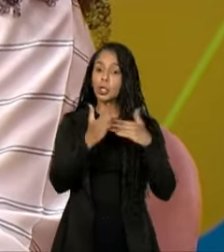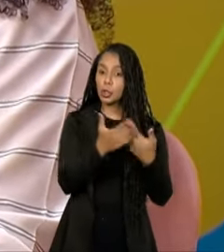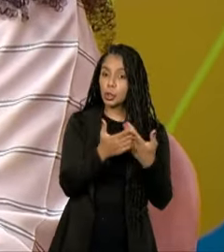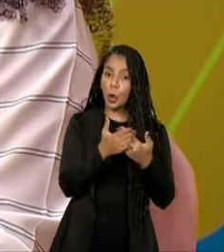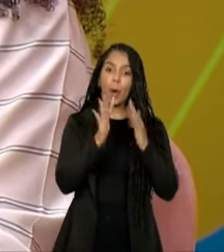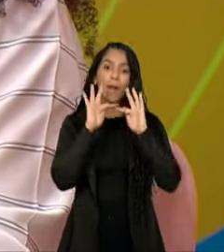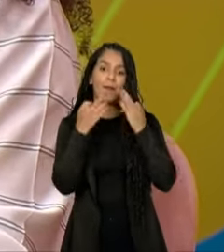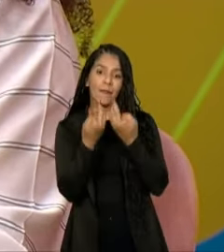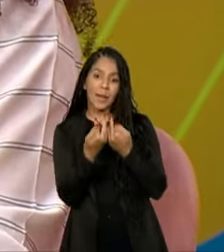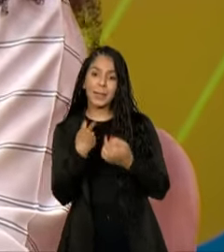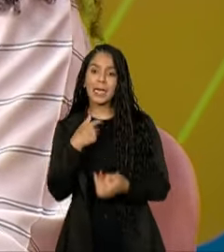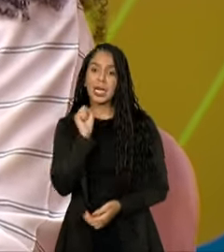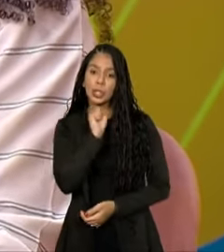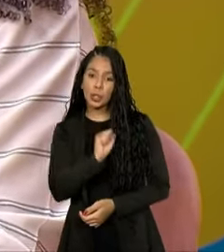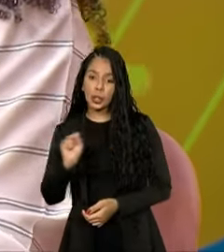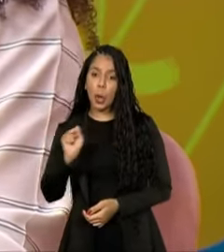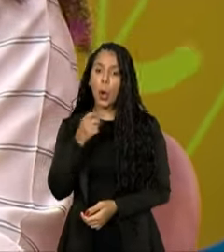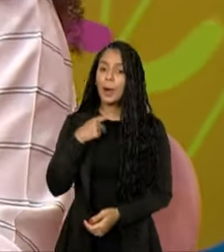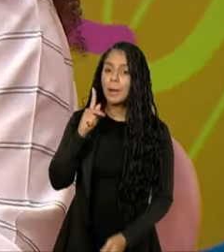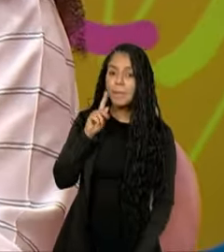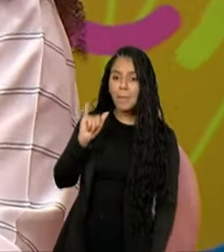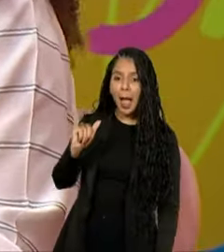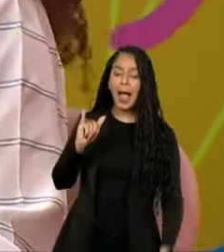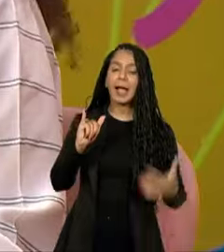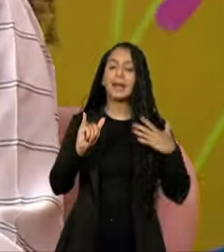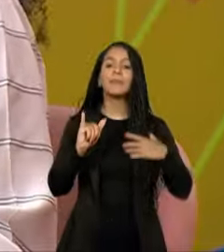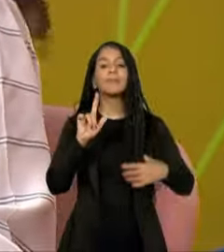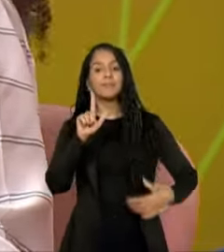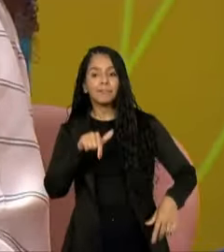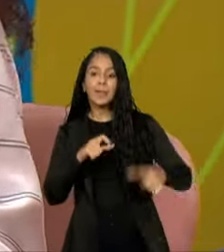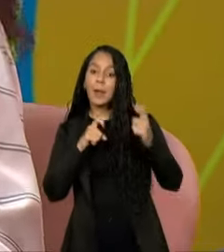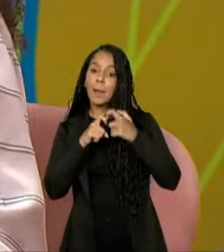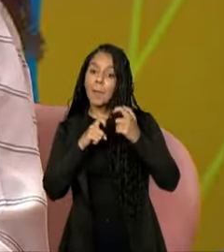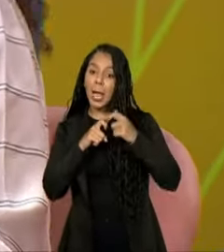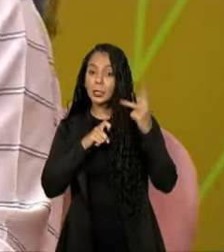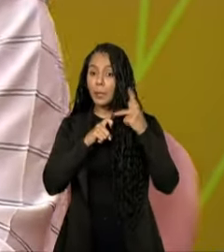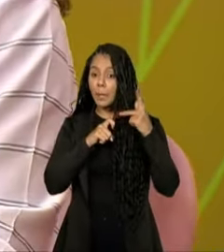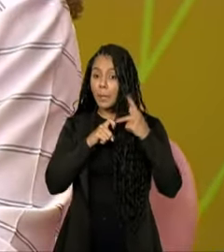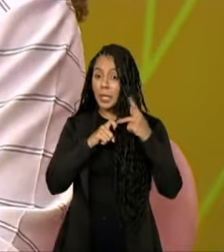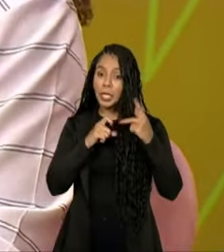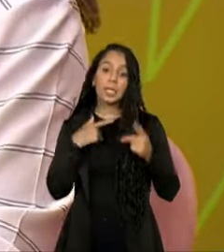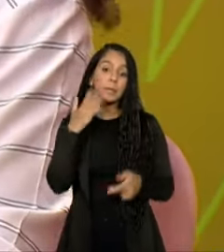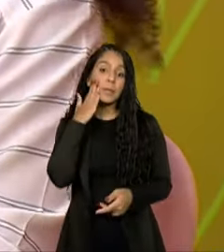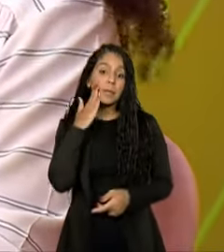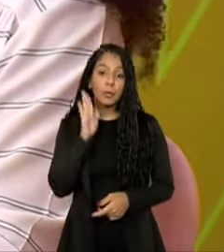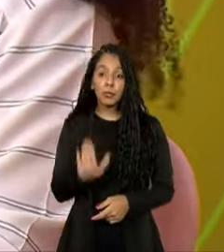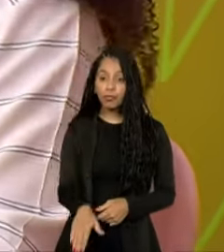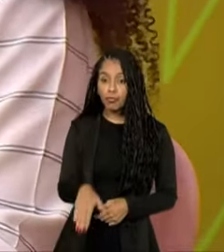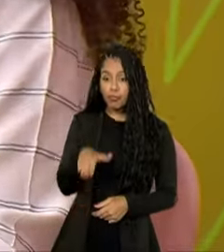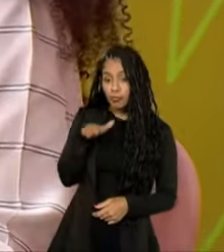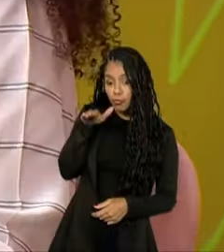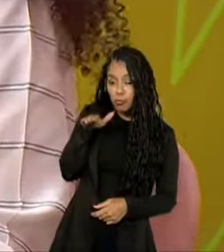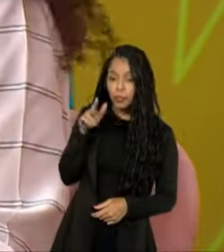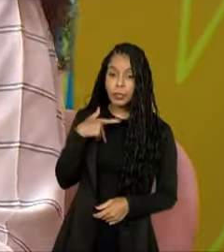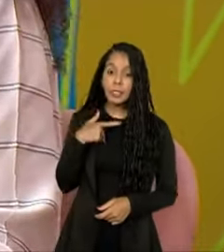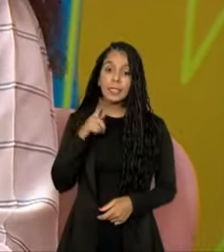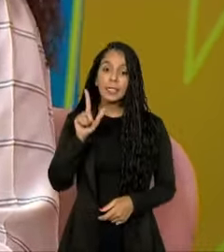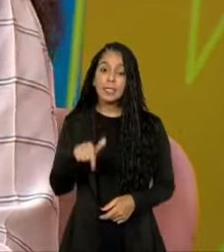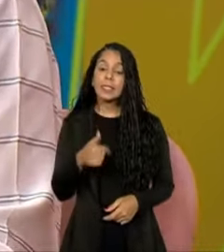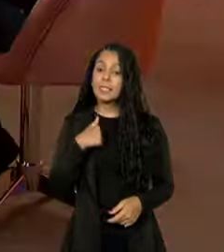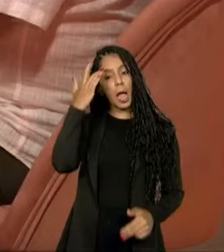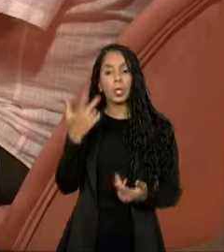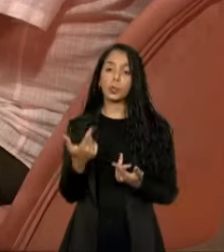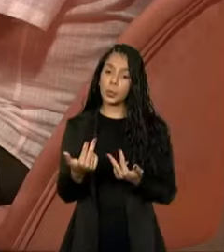é a sogra, é o pai, é o médico, pediatra, para saber se a criança cresceu, se a curvatura, né, o peso está ok.